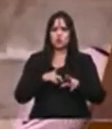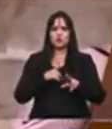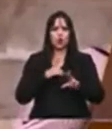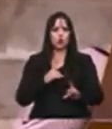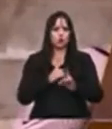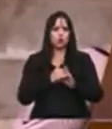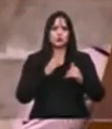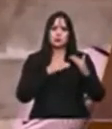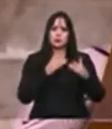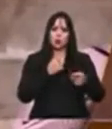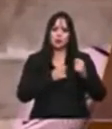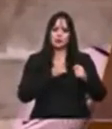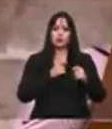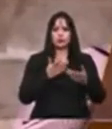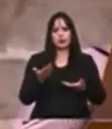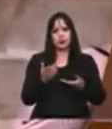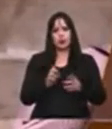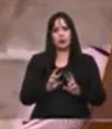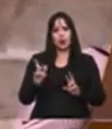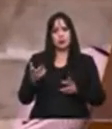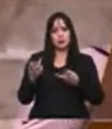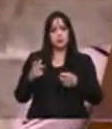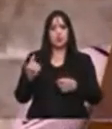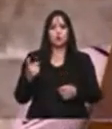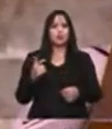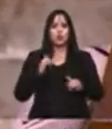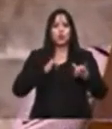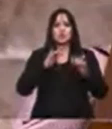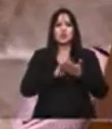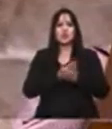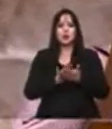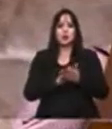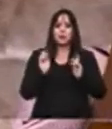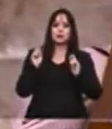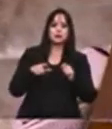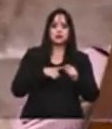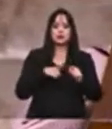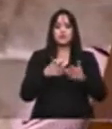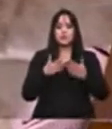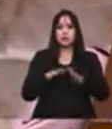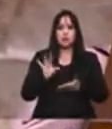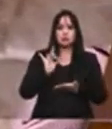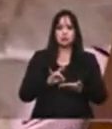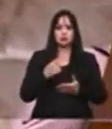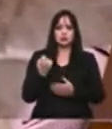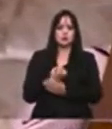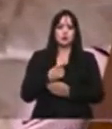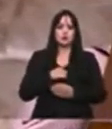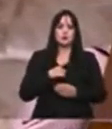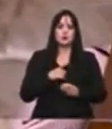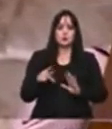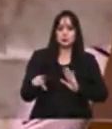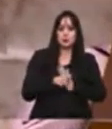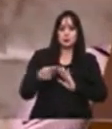desempenho comercial esperado. Por outro lado, não se tem notícia de qualquer medida eficaz para a proteção do patrimônio